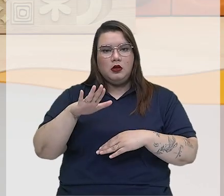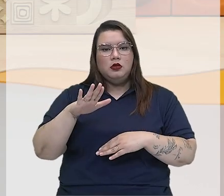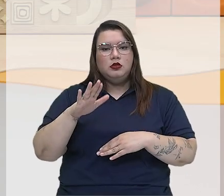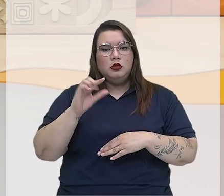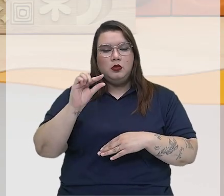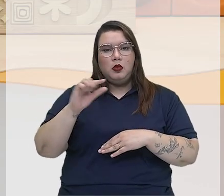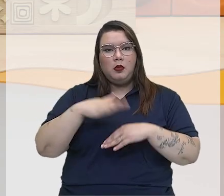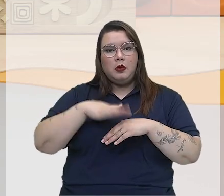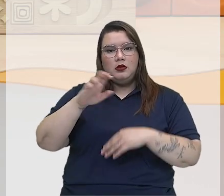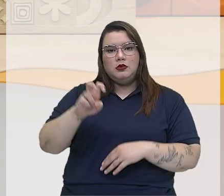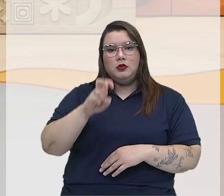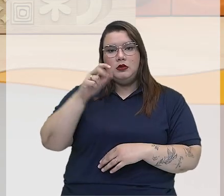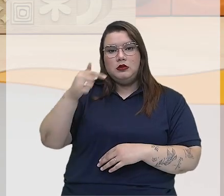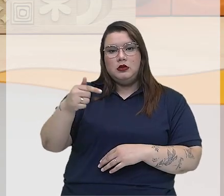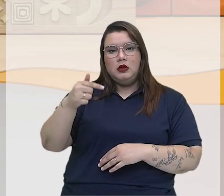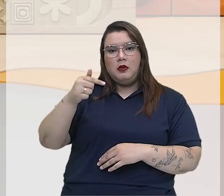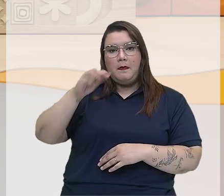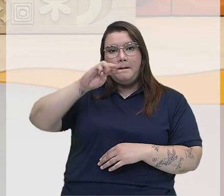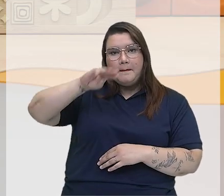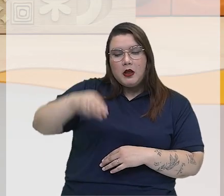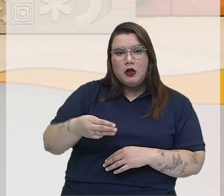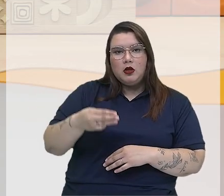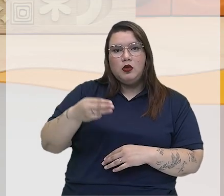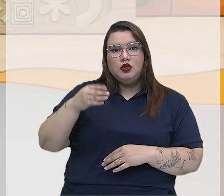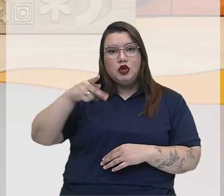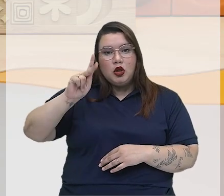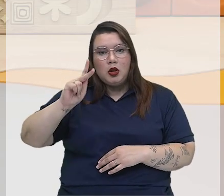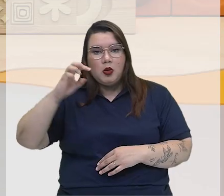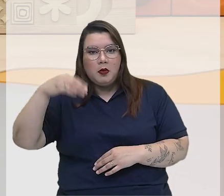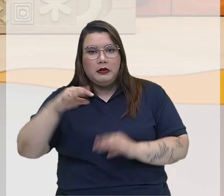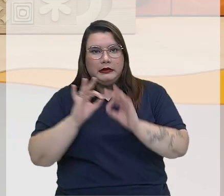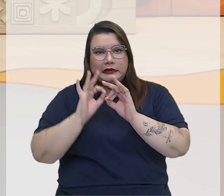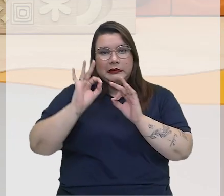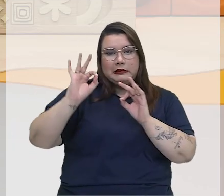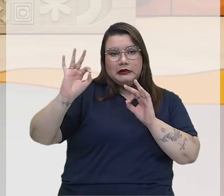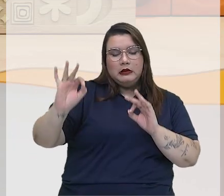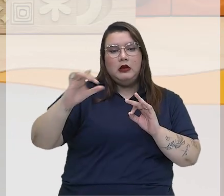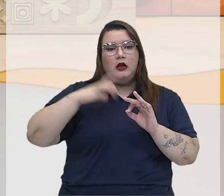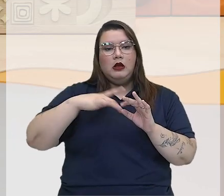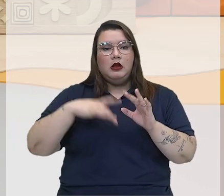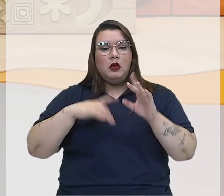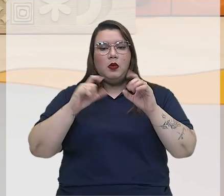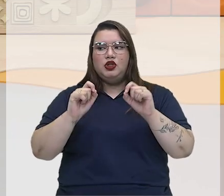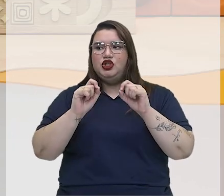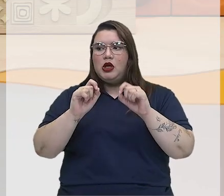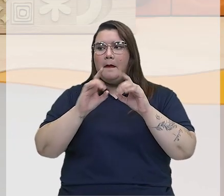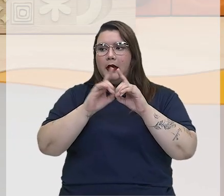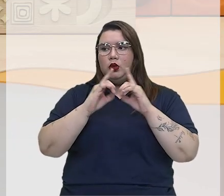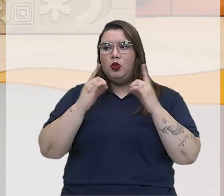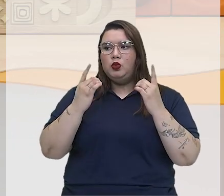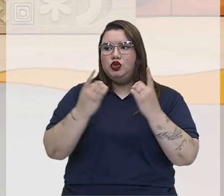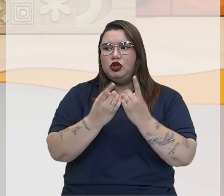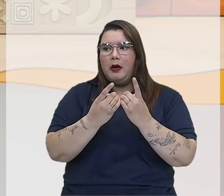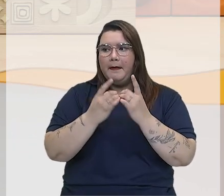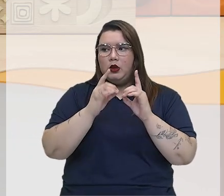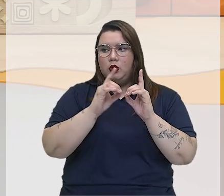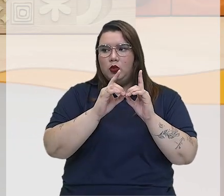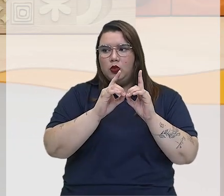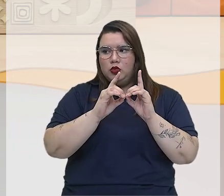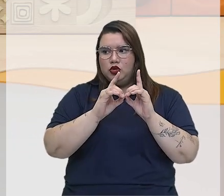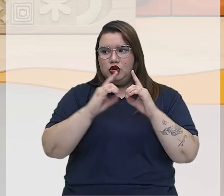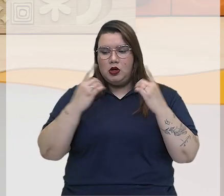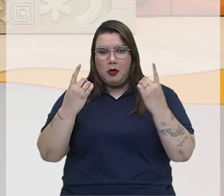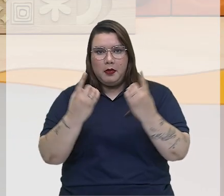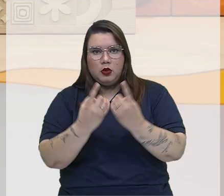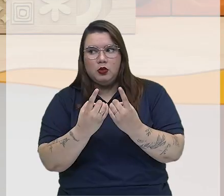de 57 milhões de quilômetros de distância do Sol e ele tem um diâmetro, ou seja, quando a gente mede de uma